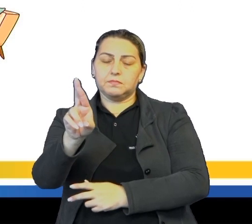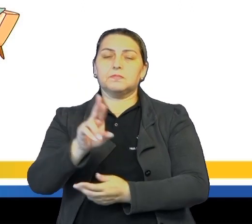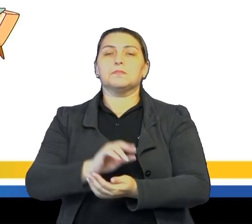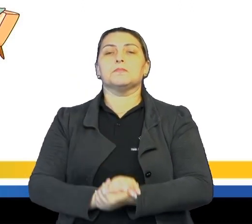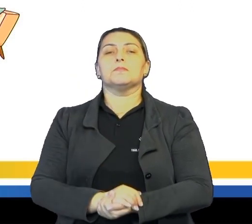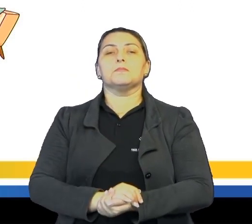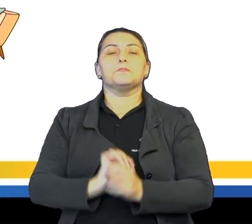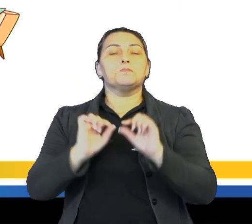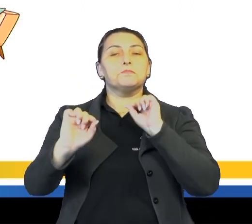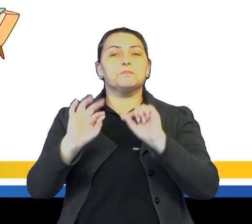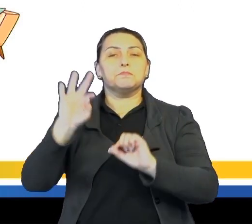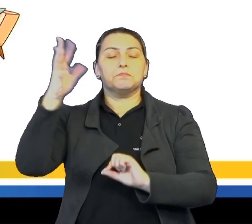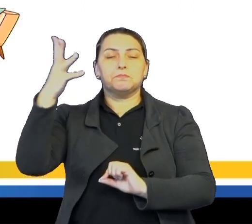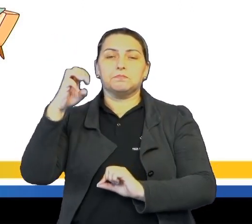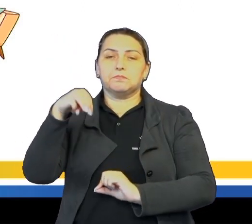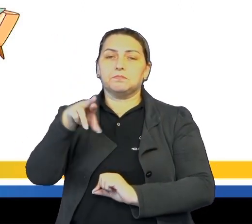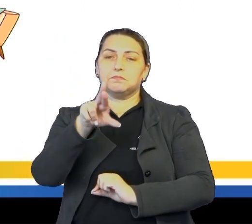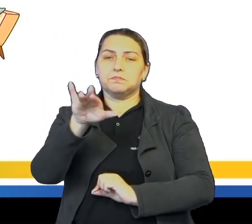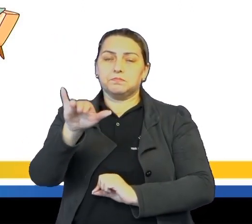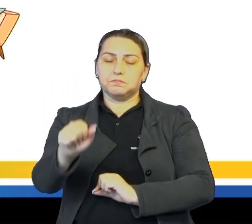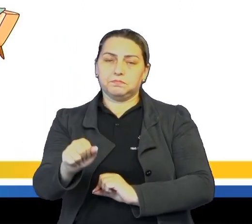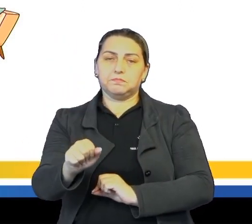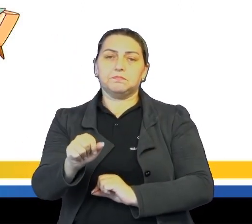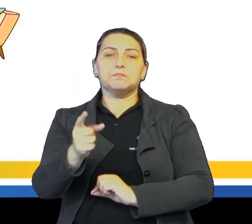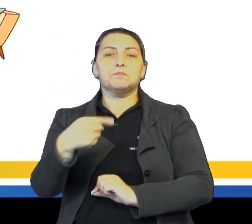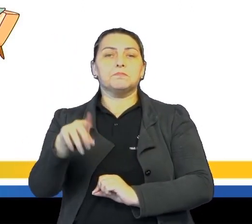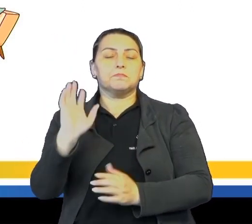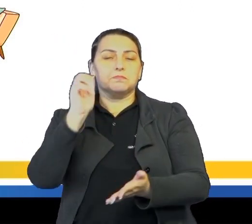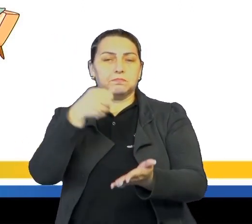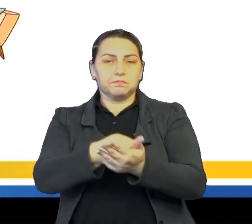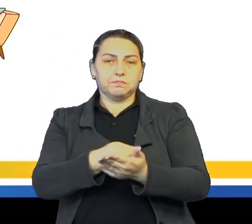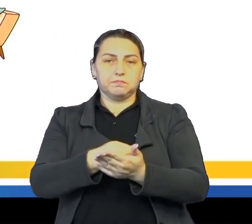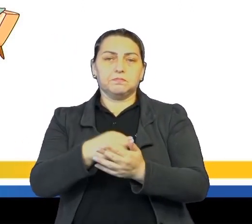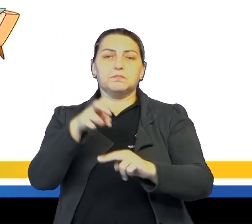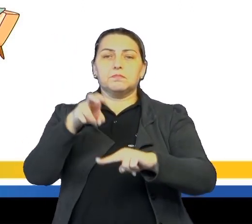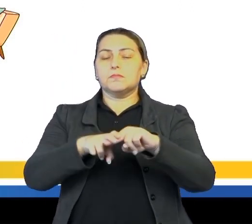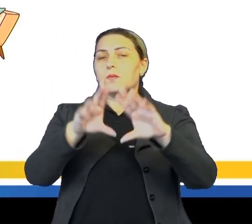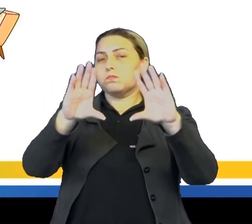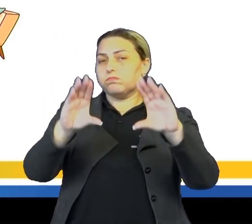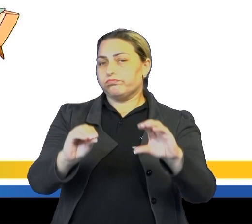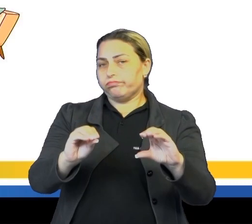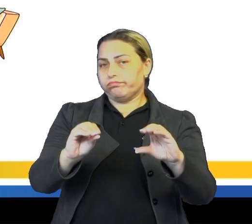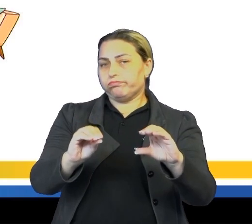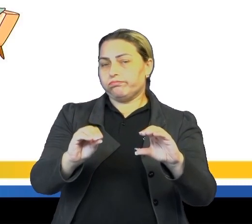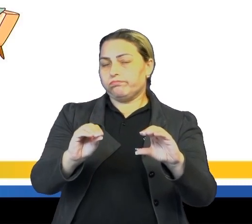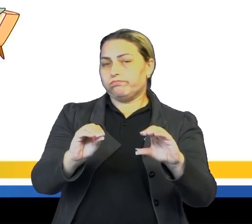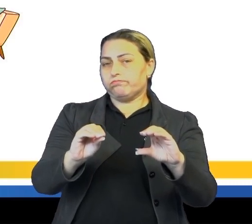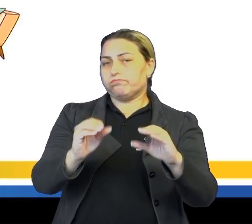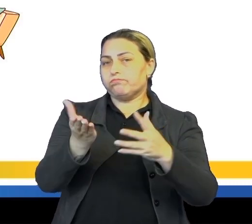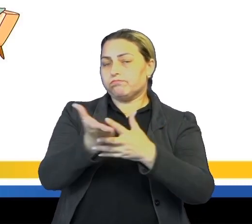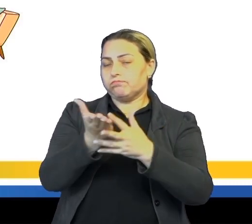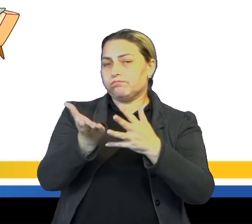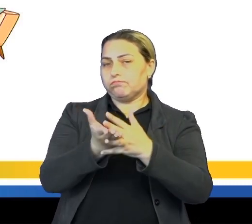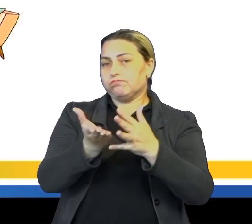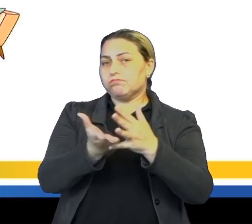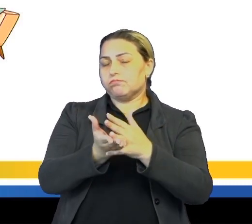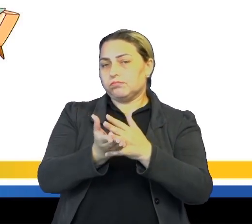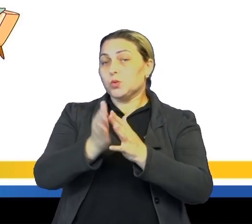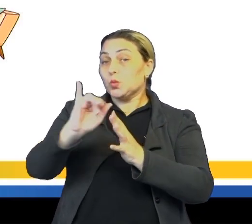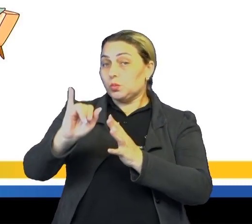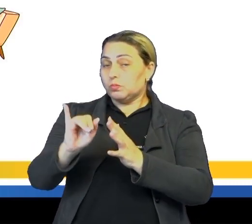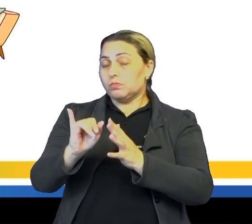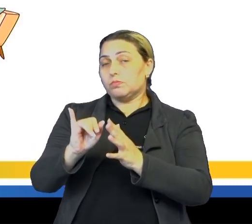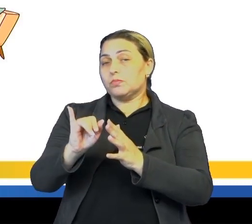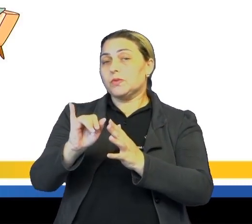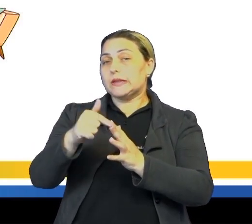então o que que acontece a Maria quando ela foi pagar esse sofá a prazo ela teve um que pagar o